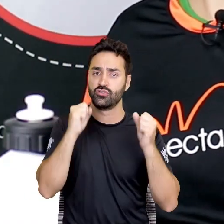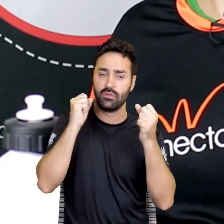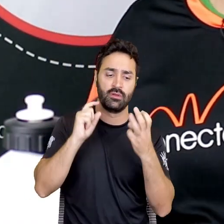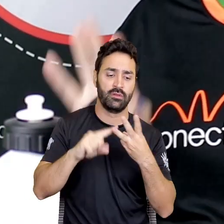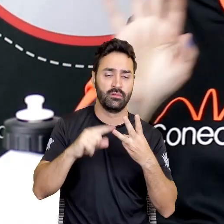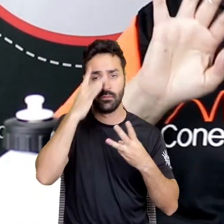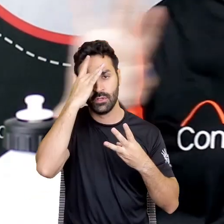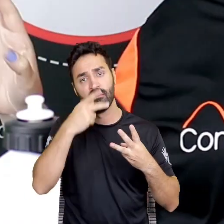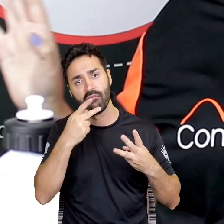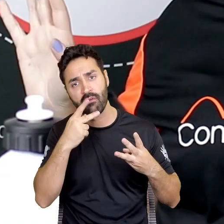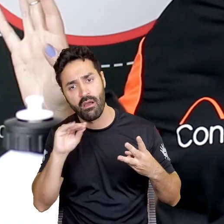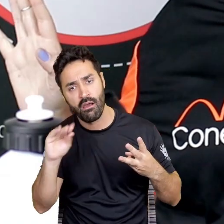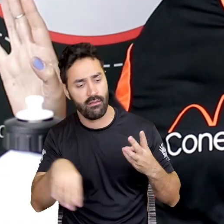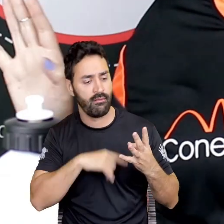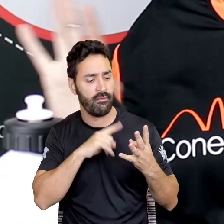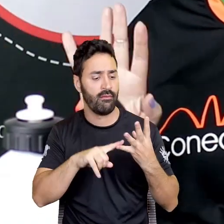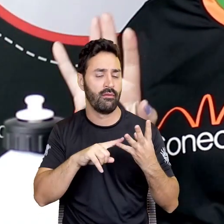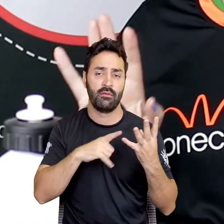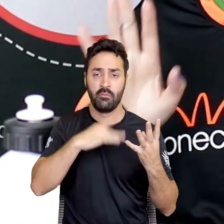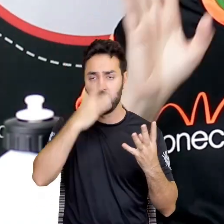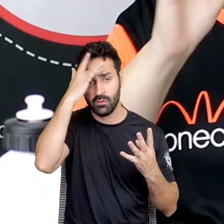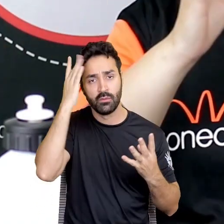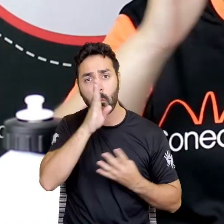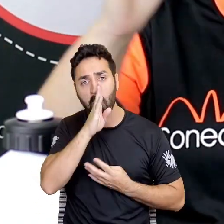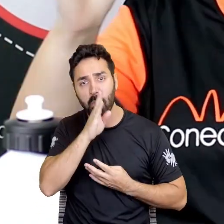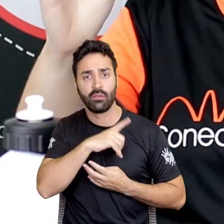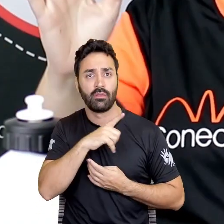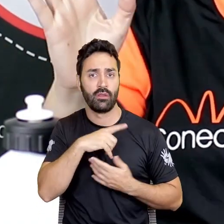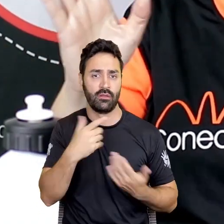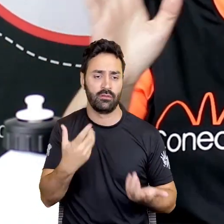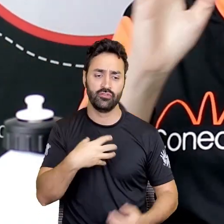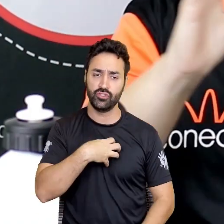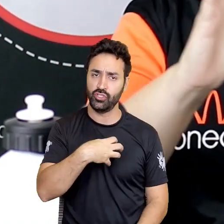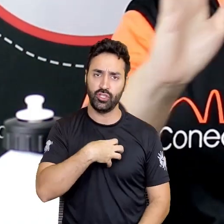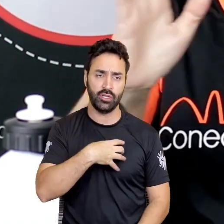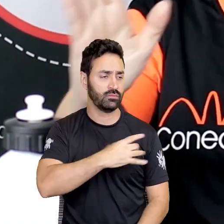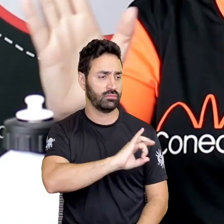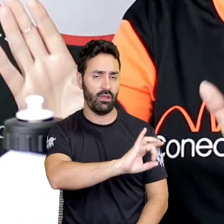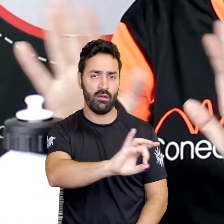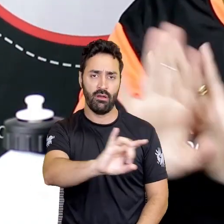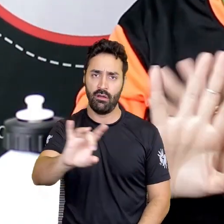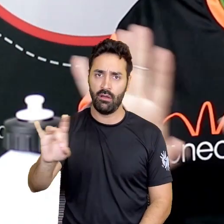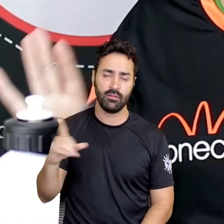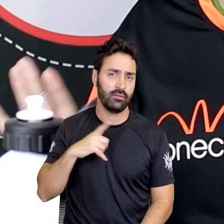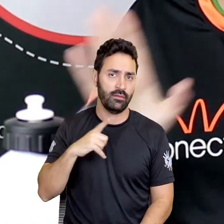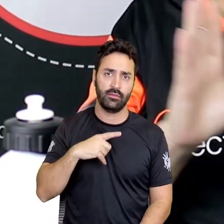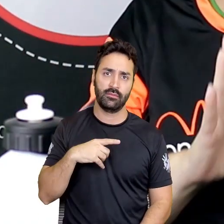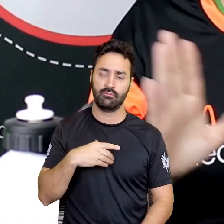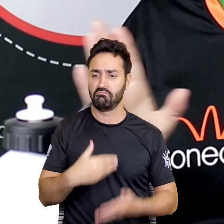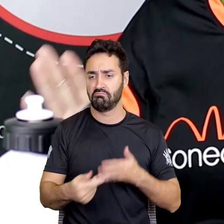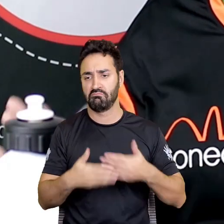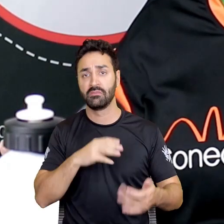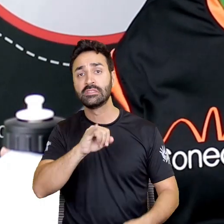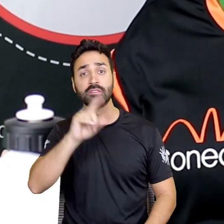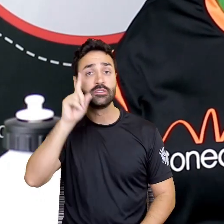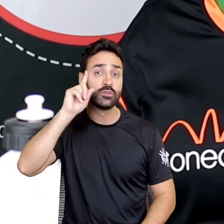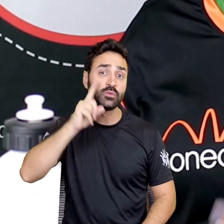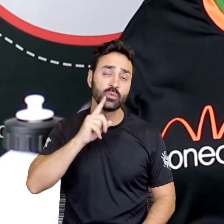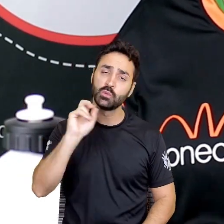que falam muito, tem pessoas que não falam nada. Temperamento, cada um tem o seu, independente se é surdo ou